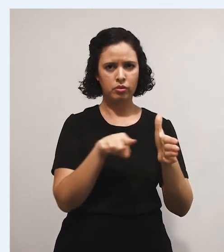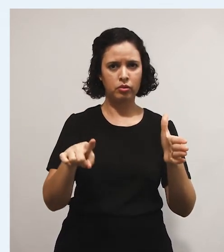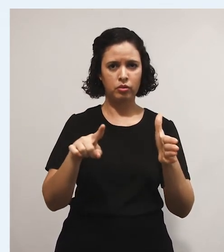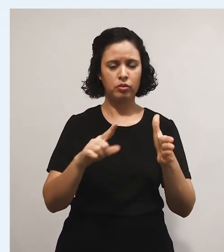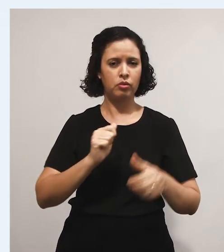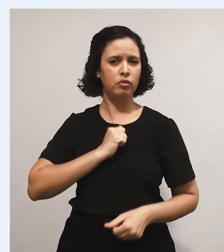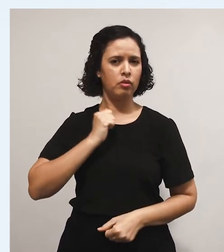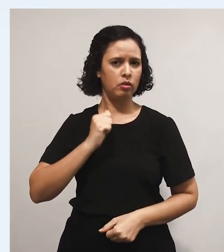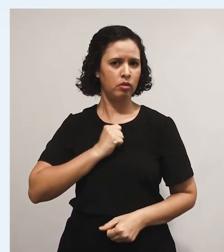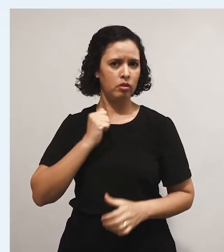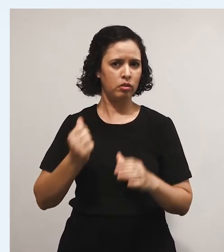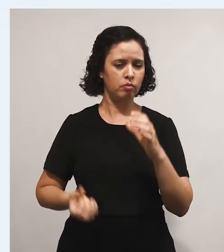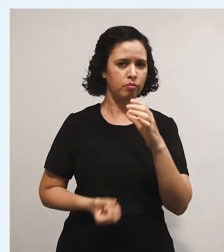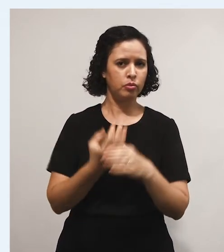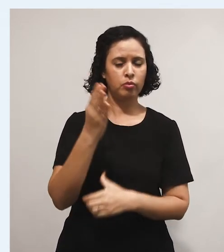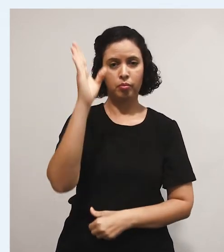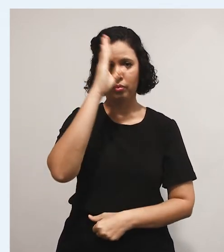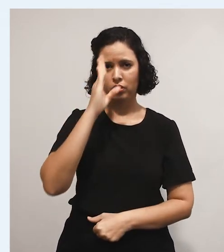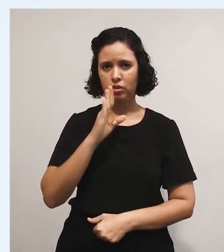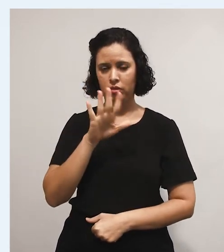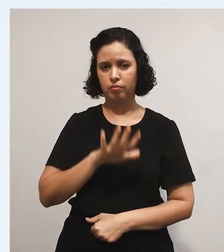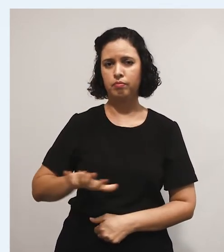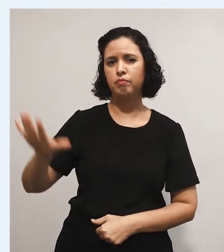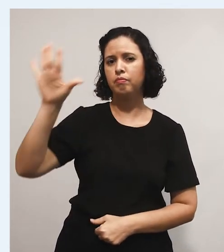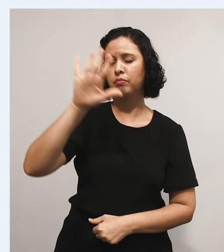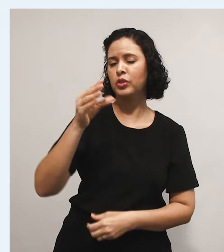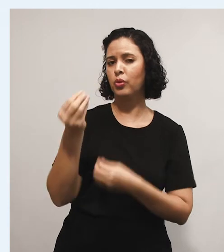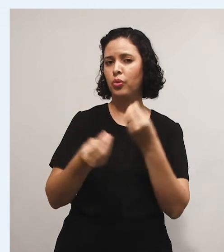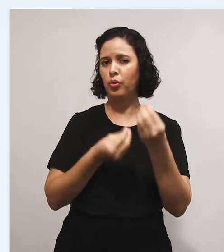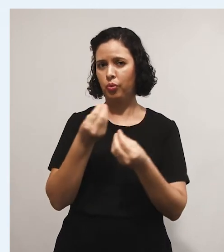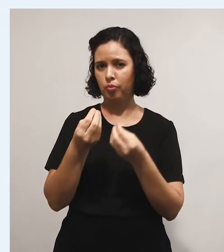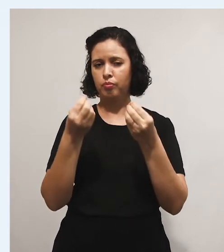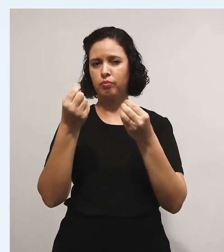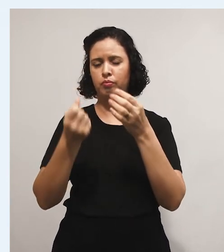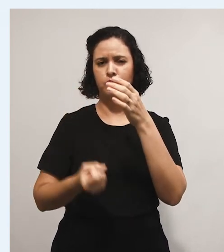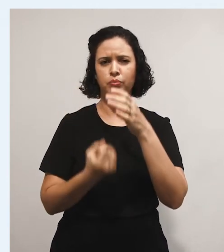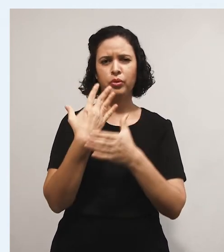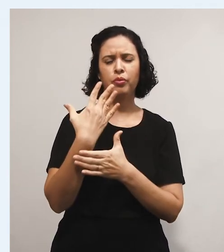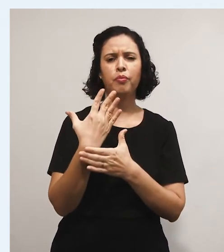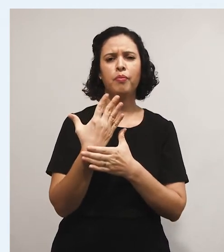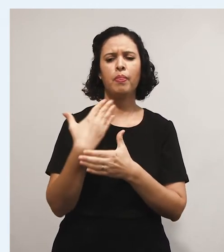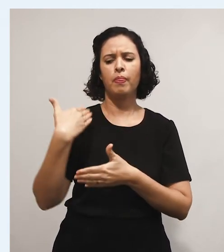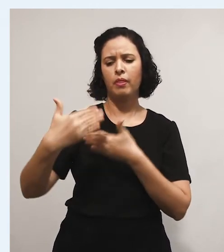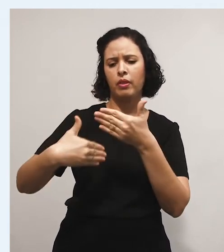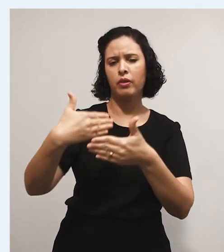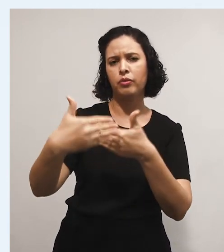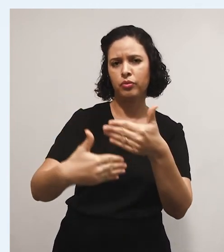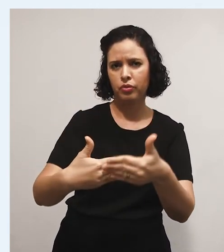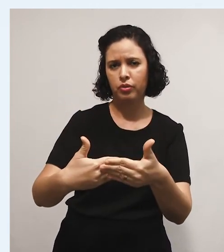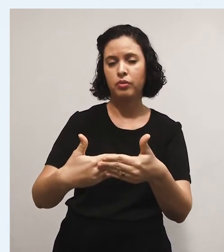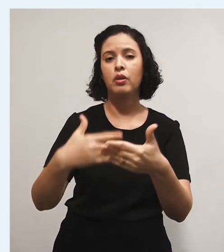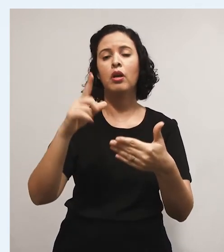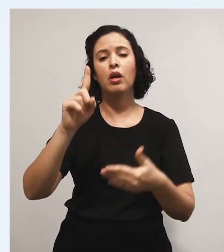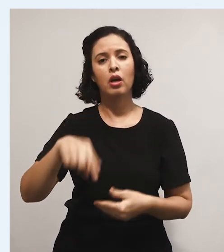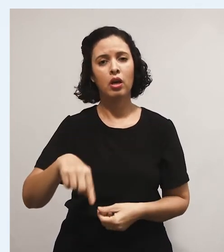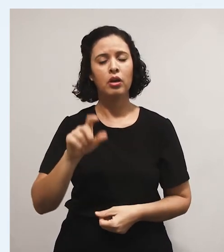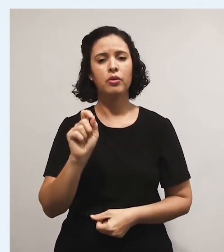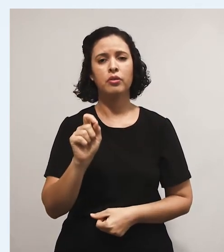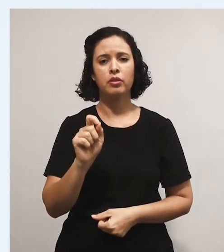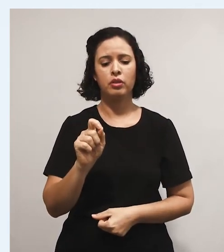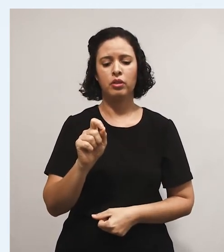antropologia brasileira. Como é que surgiu e como é que se desenvolveu, que é basicamente